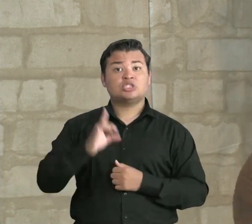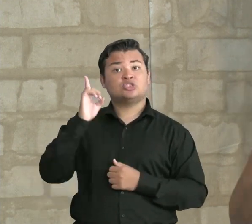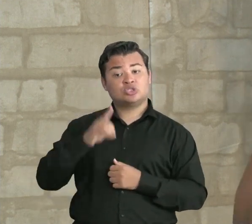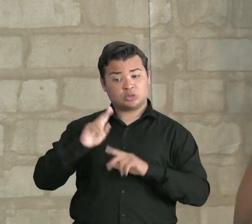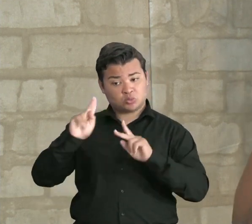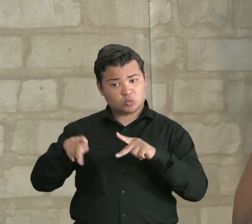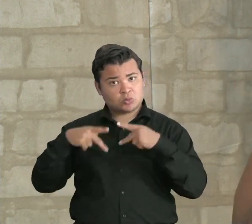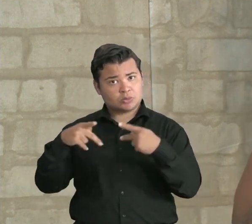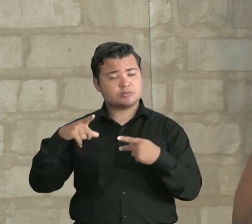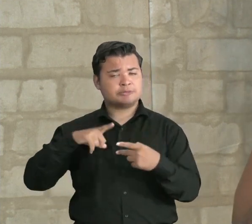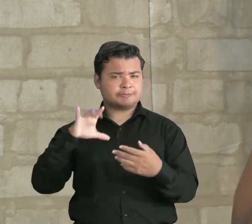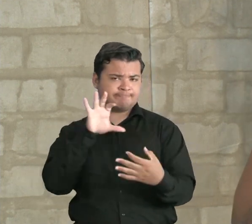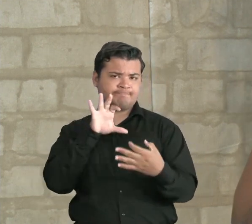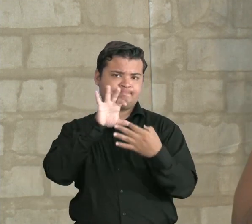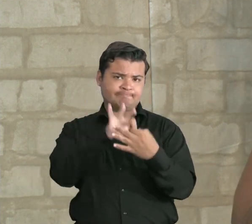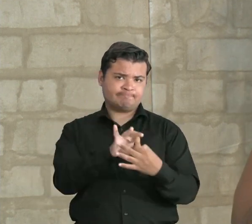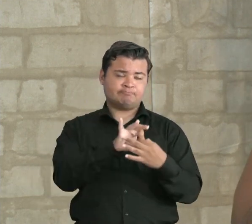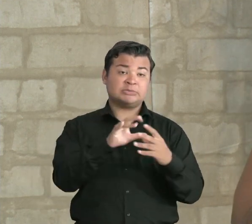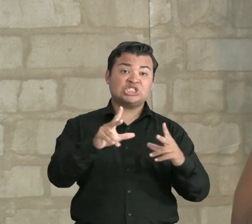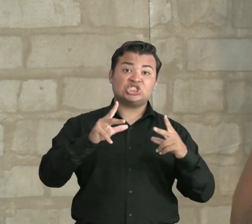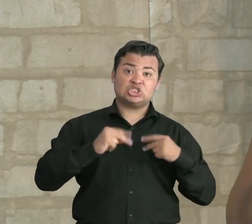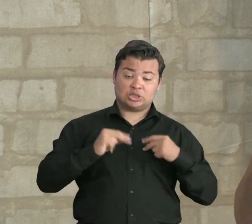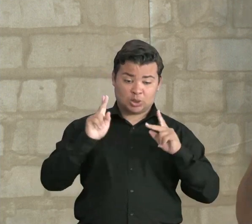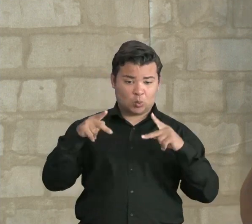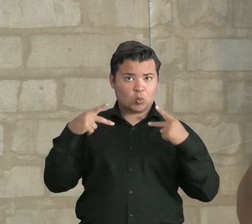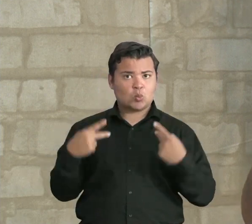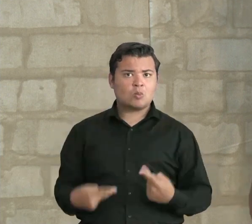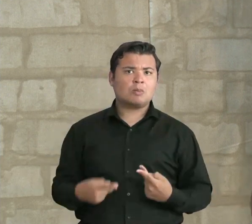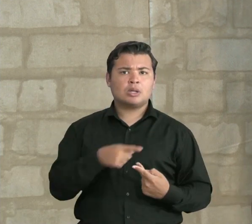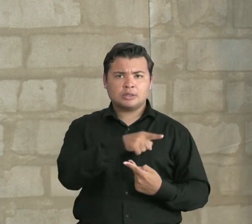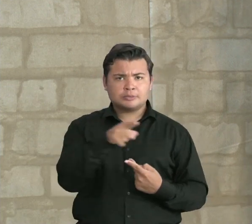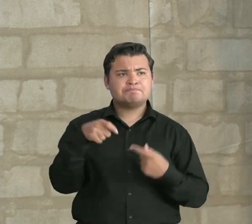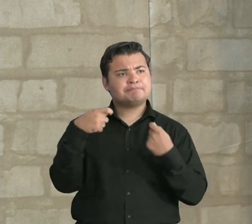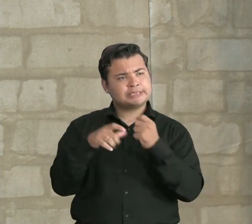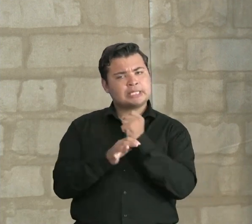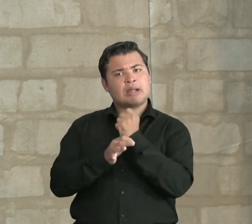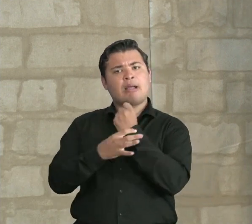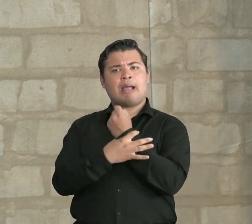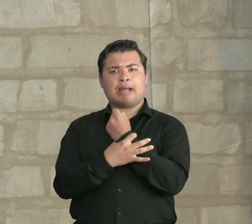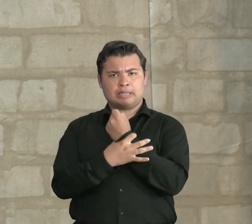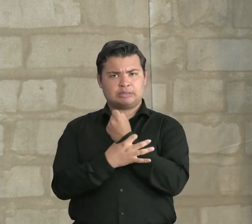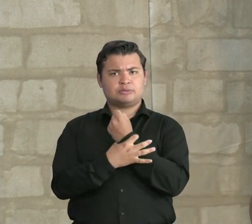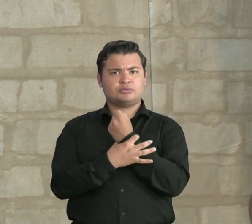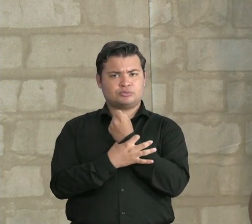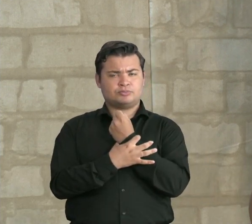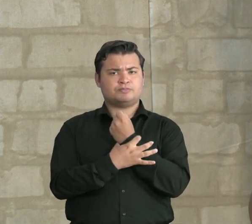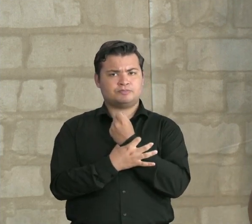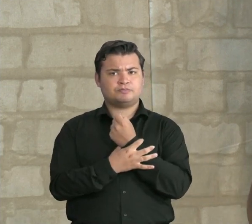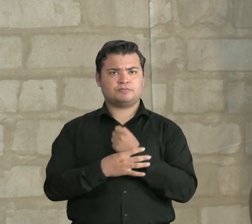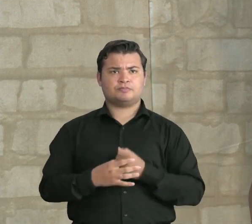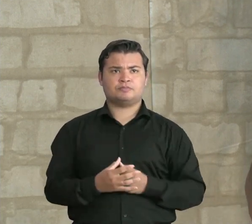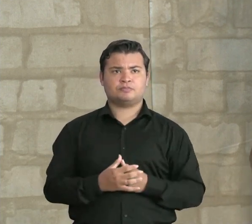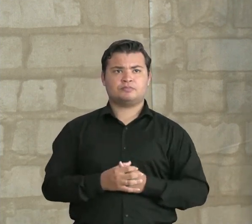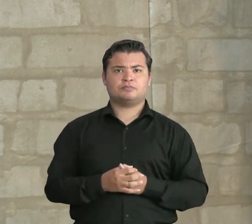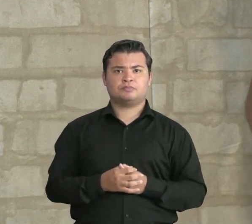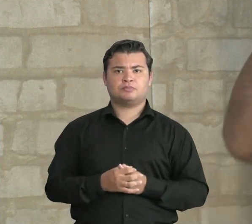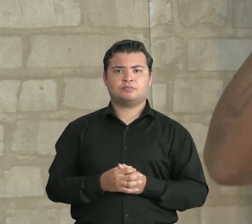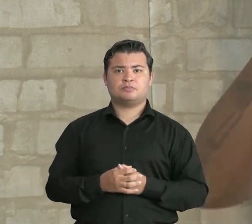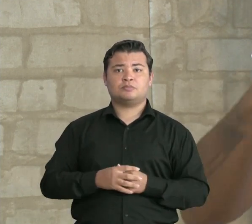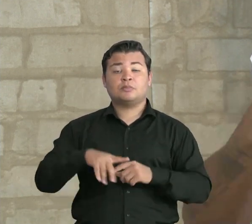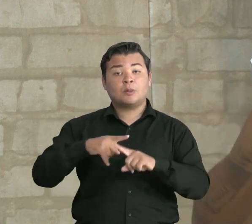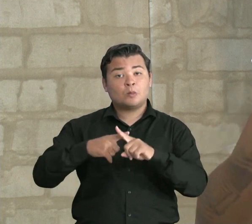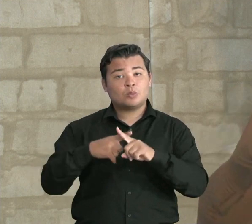essa concepção de dignidade humana, devem ser uma garantia. É só com a associação de